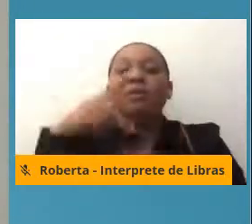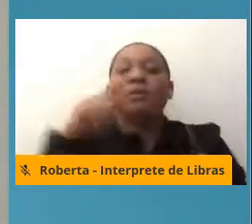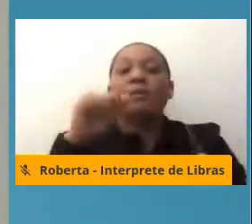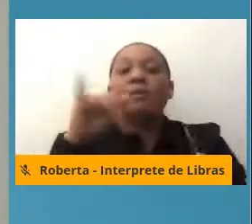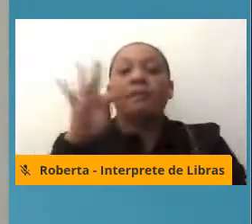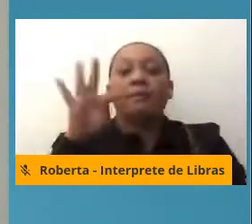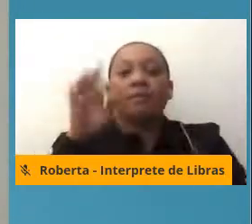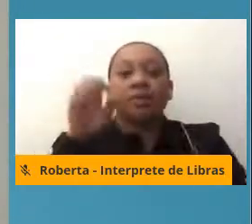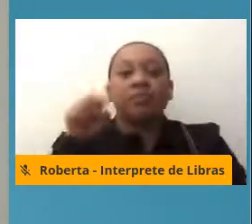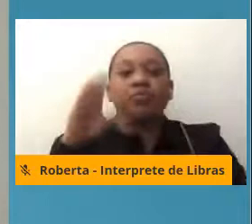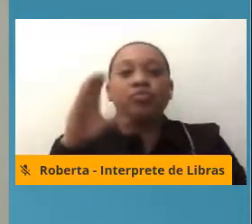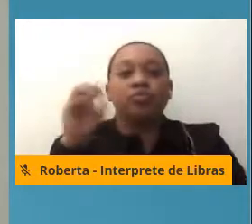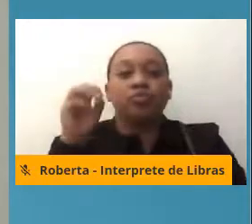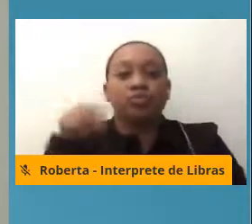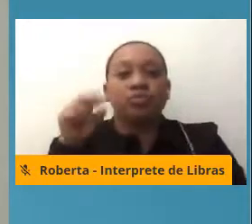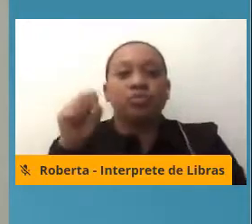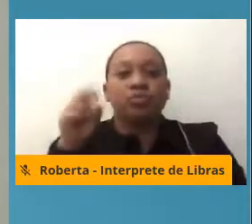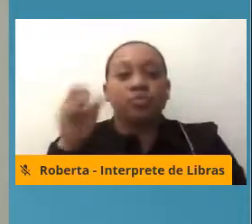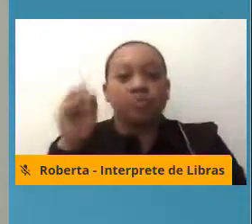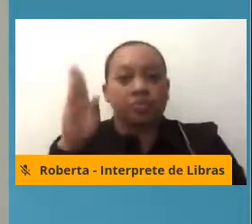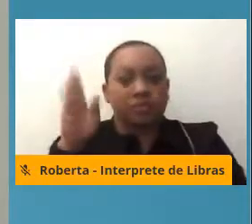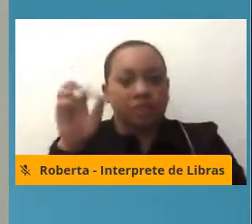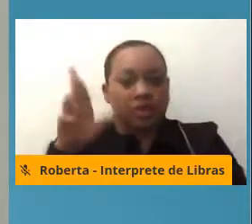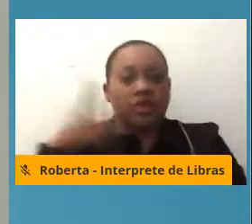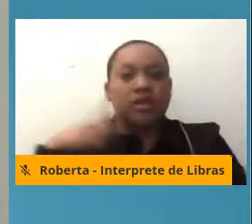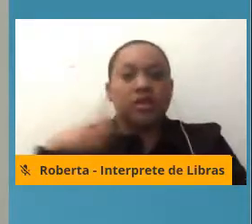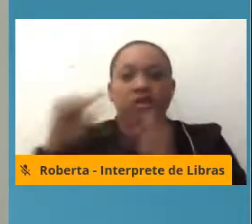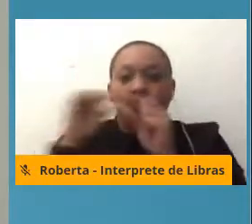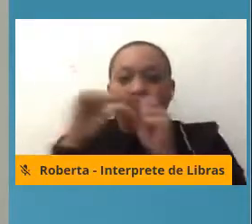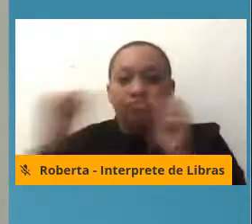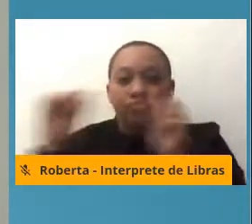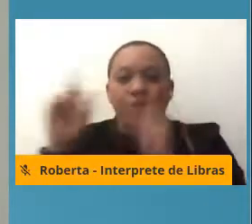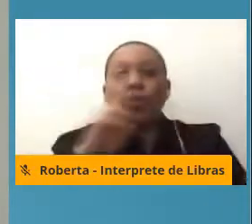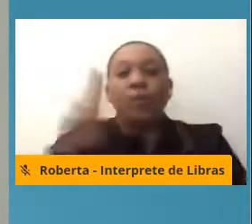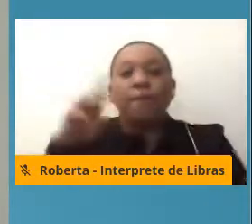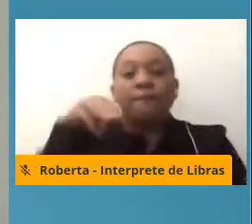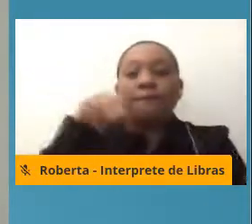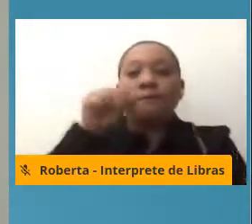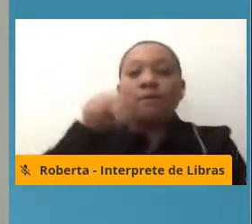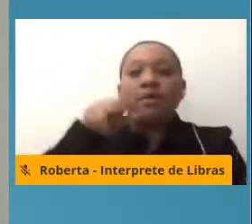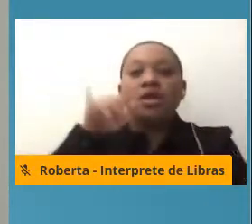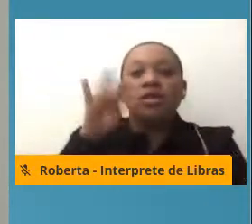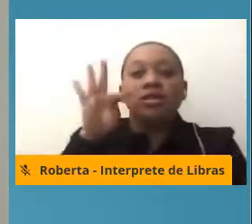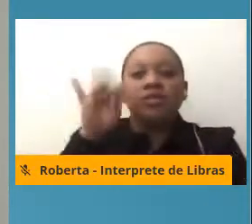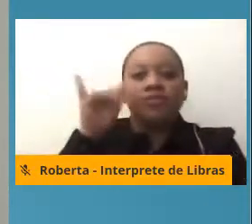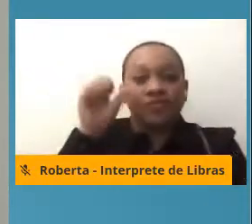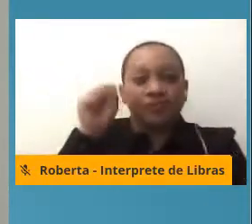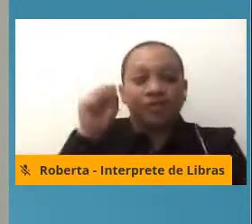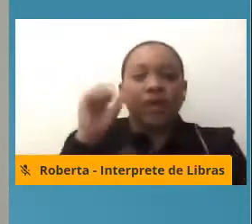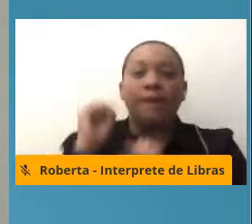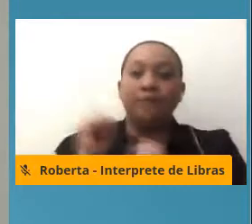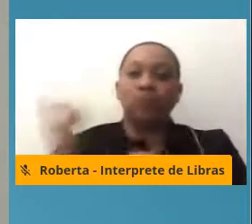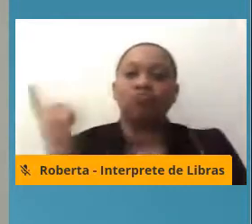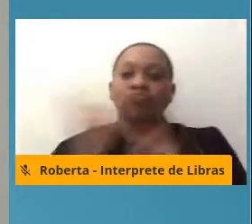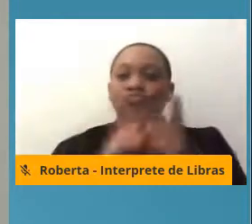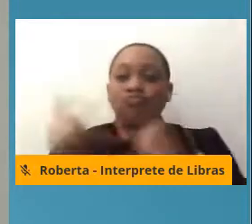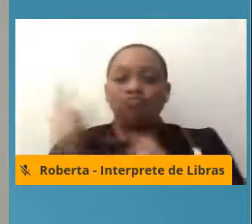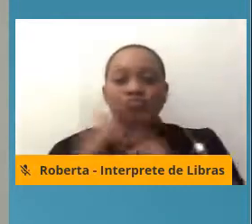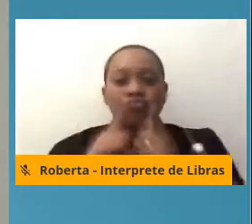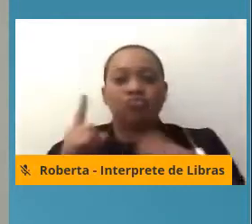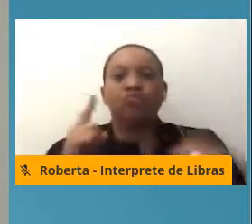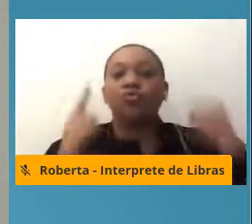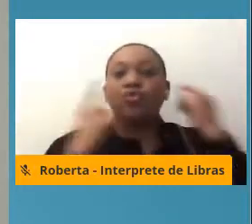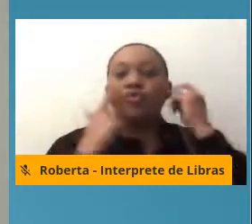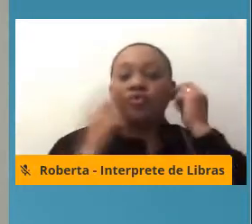encontrar lá em cima na tela um link manifesto, onde vocês podem entrar e podem ler o manifesto que foi preparado,